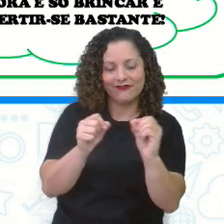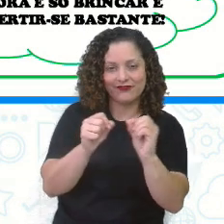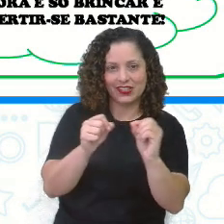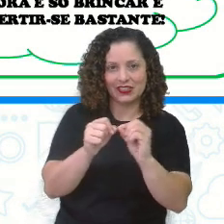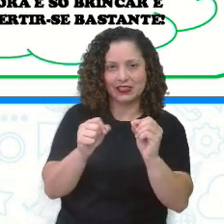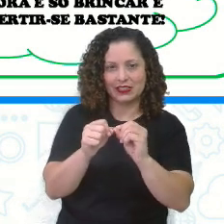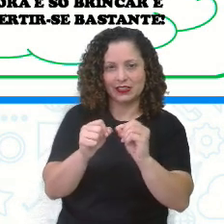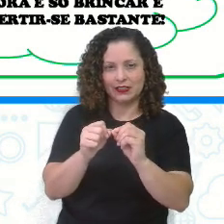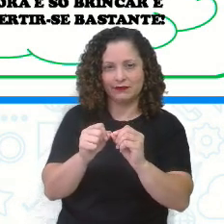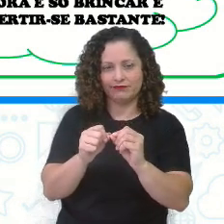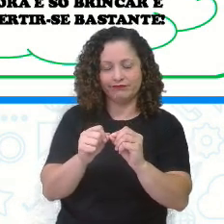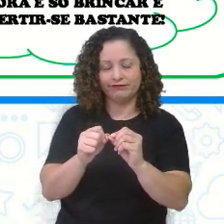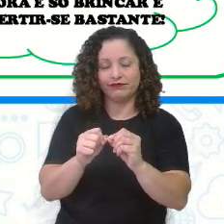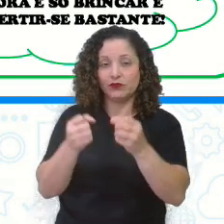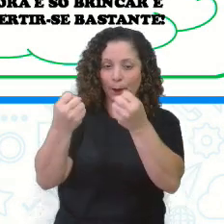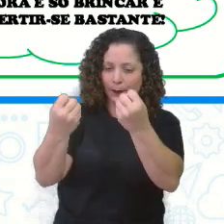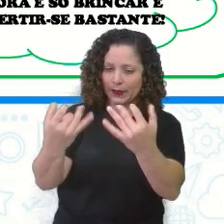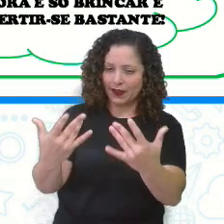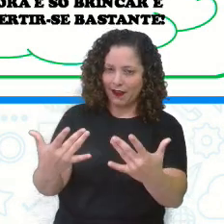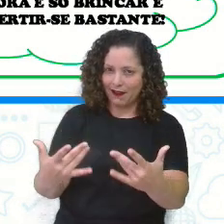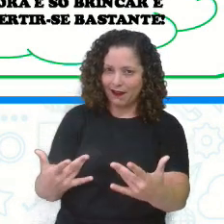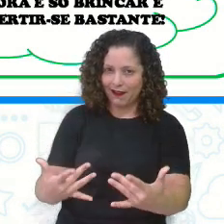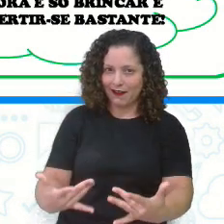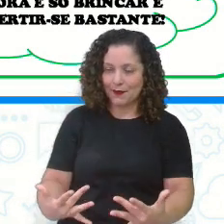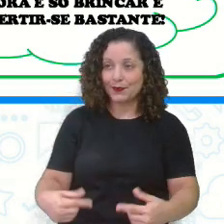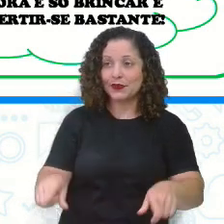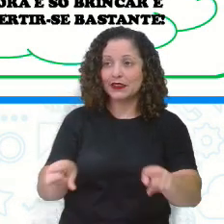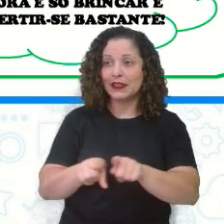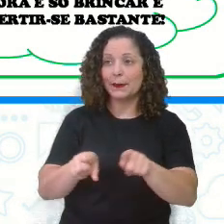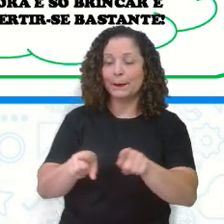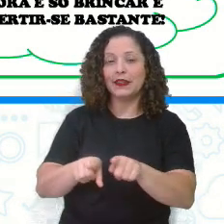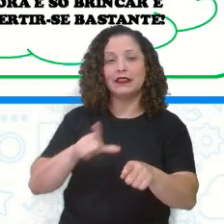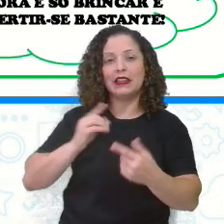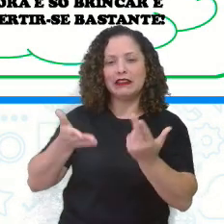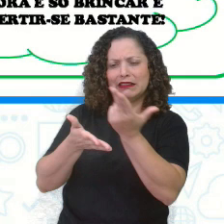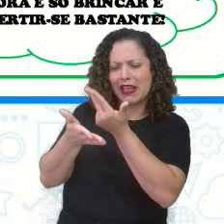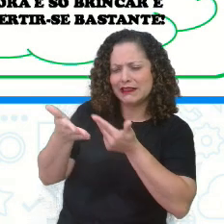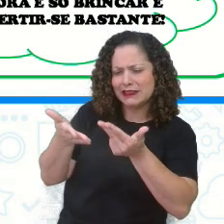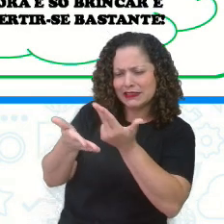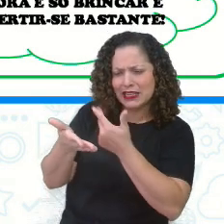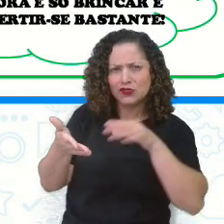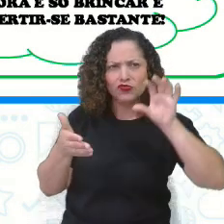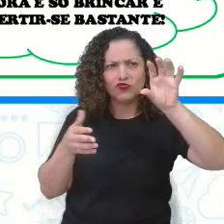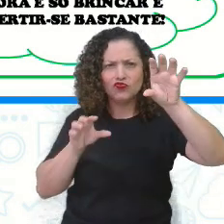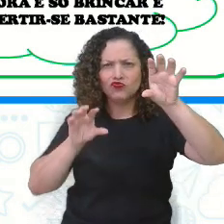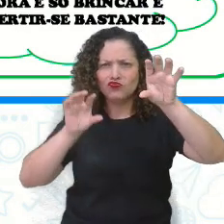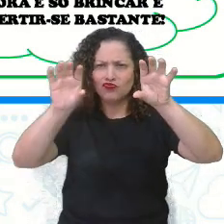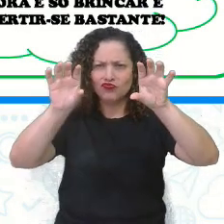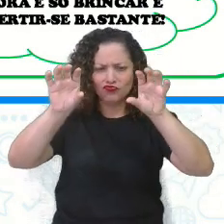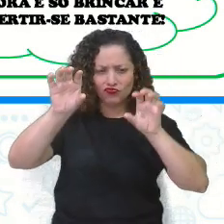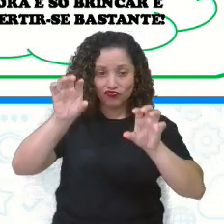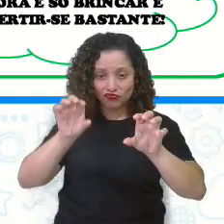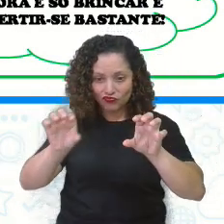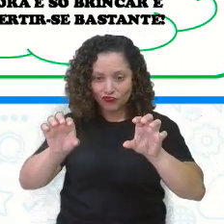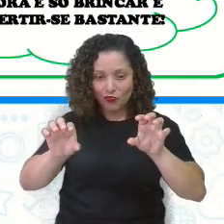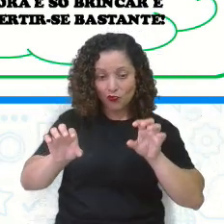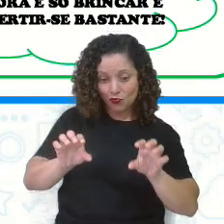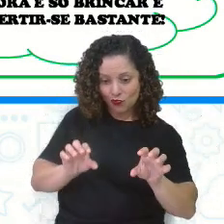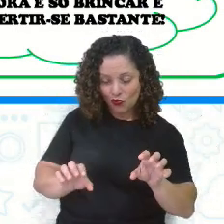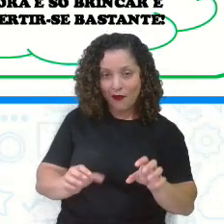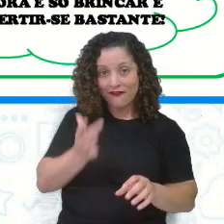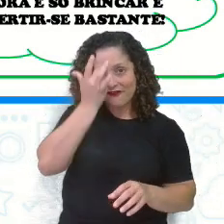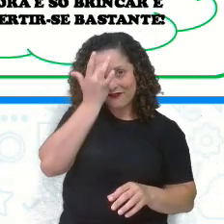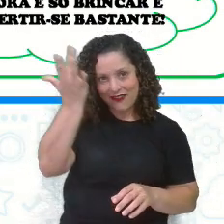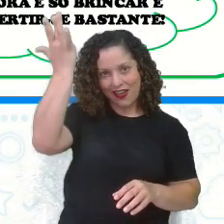certo? Inclusive com algumas imagens para ficar mais fácil, tá? Para eu entender